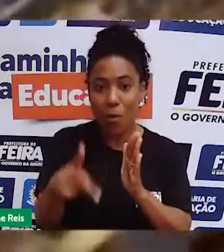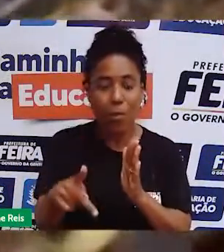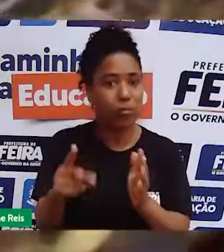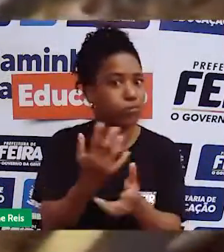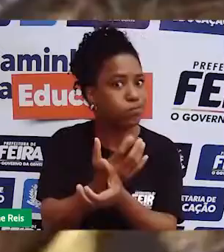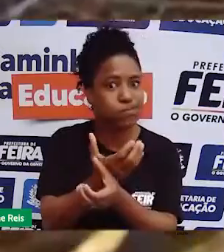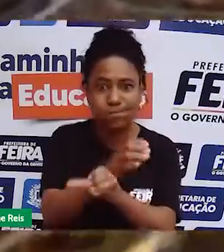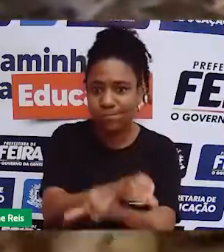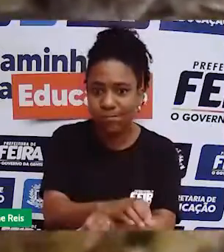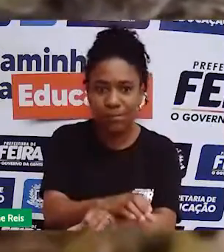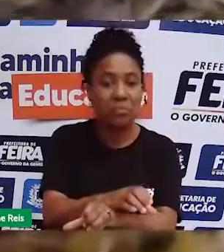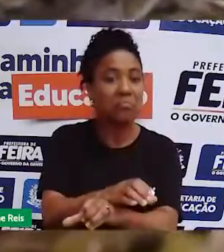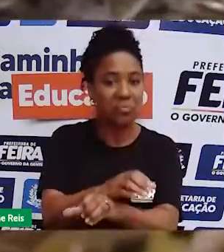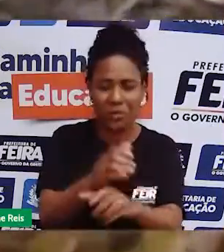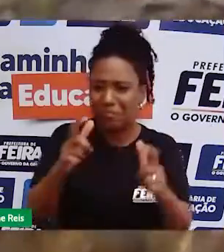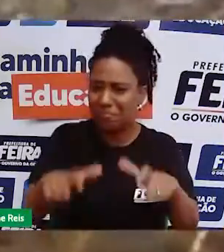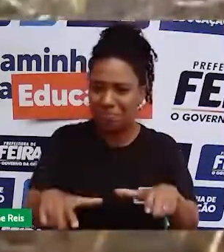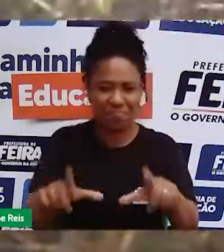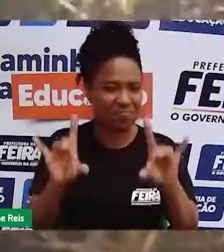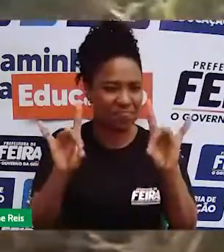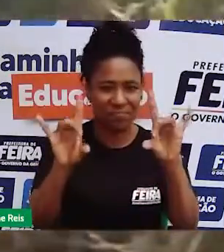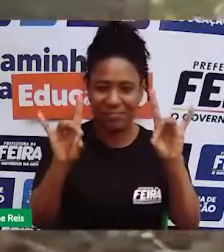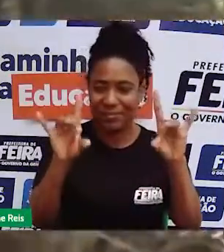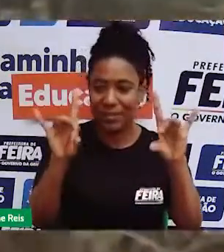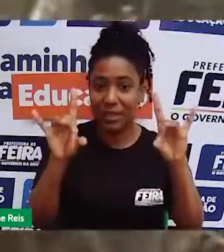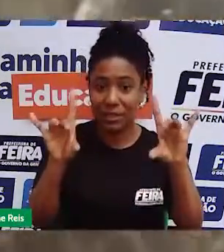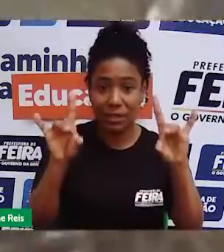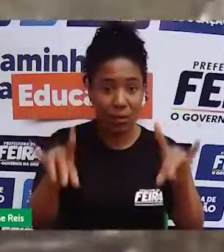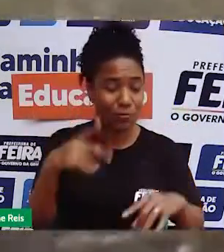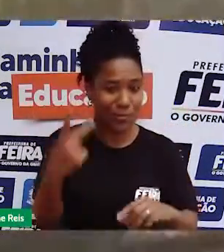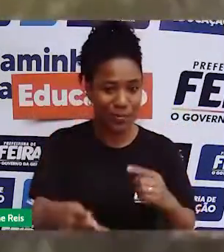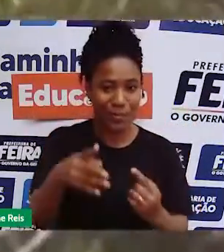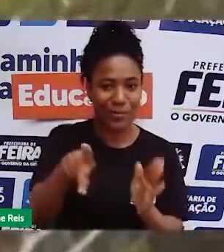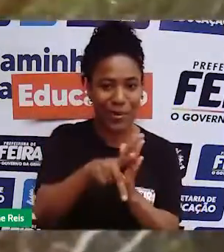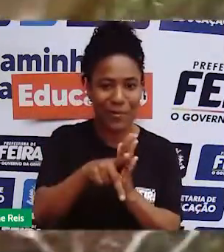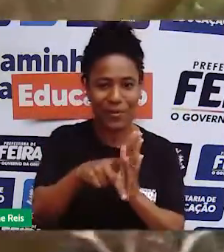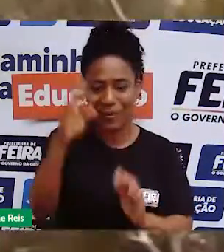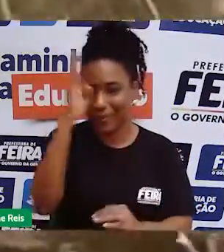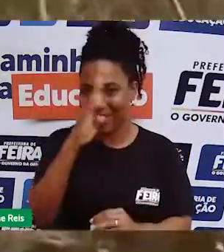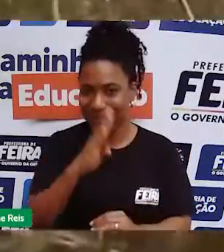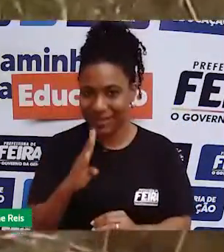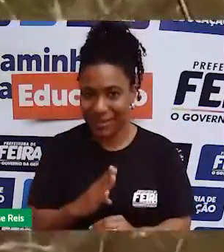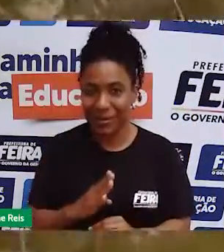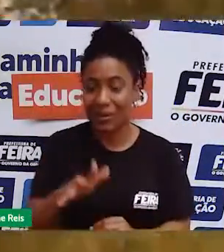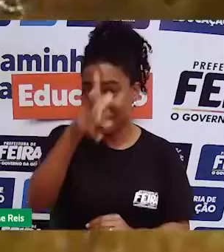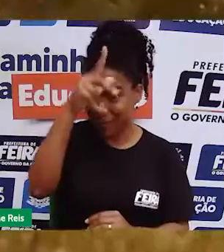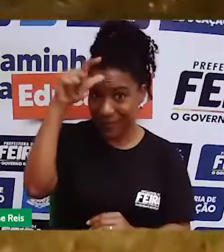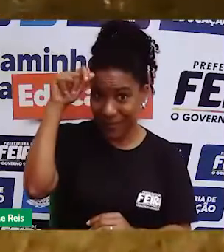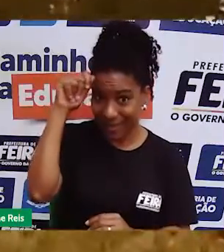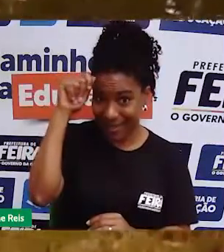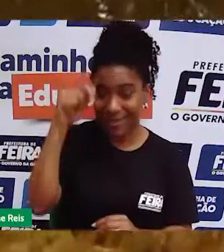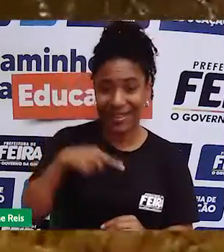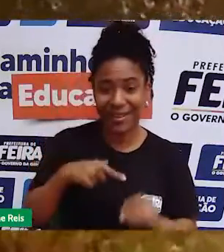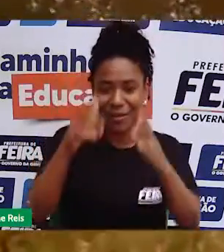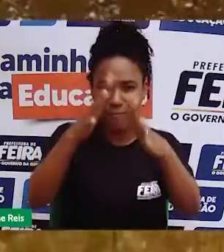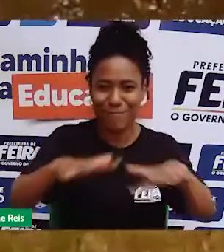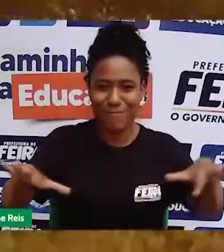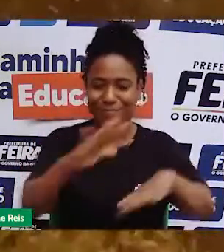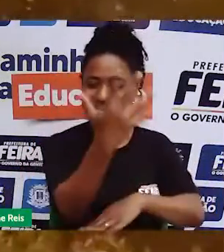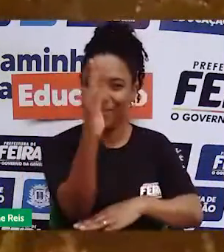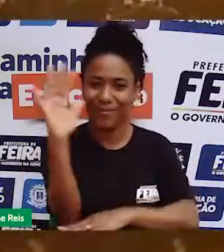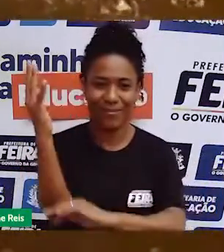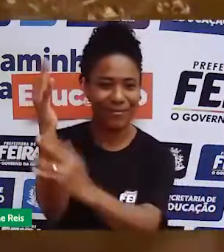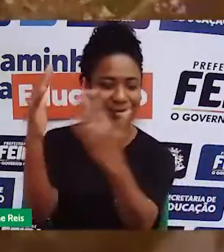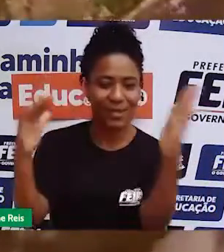do planeta e só existe no Brasil. A Caatinga, que em Tupi-Guarani significa Mata Branca, na Bahia ocupa mais da metade